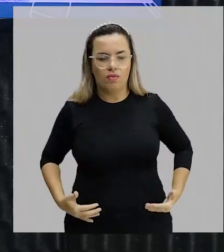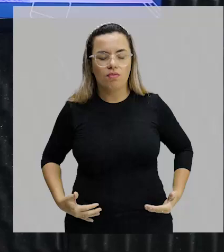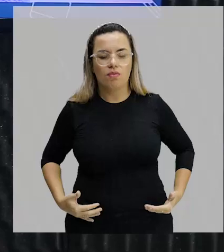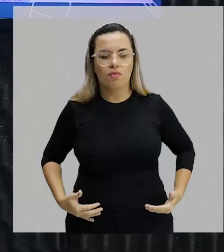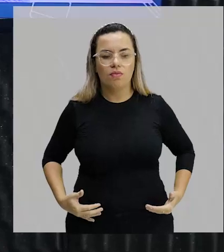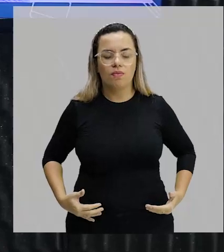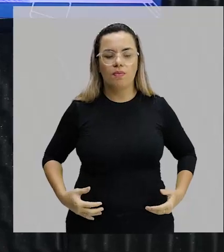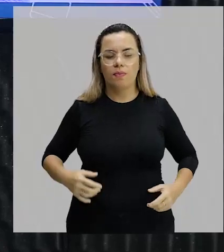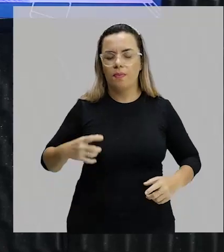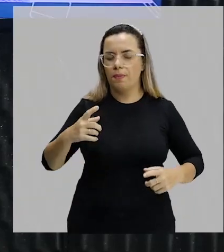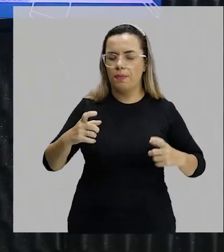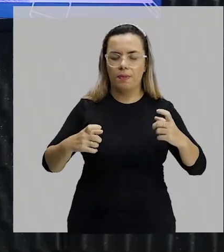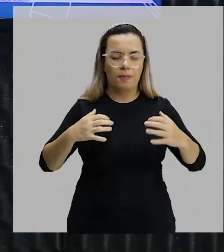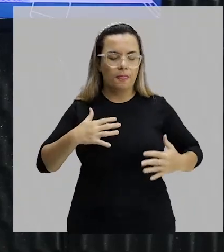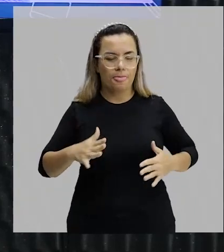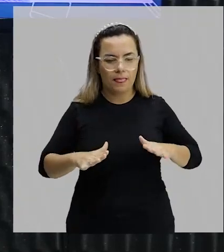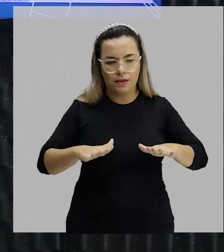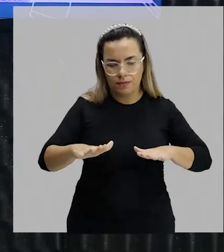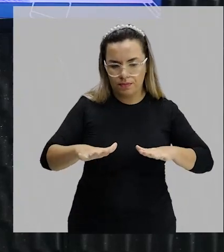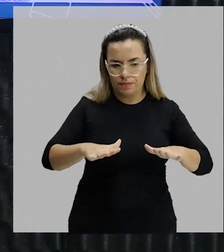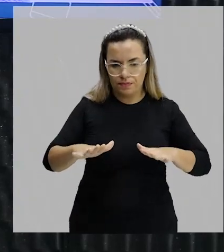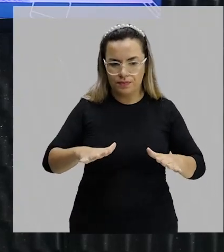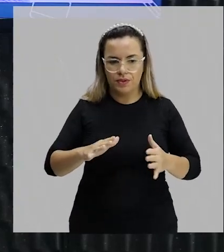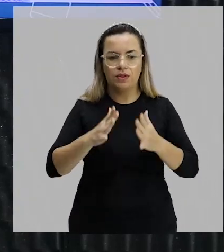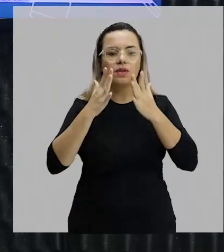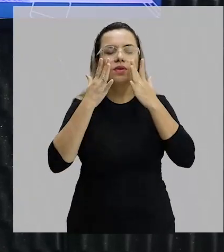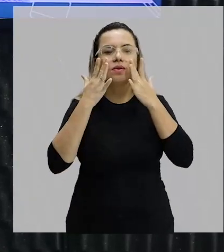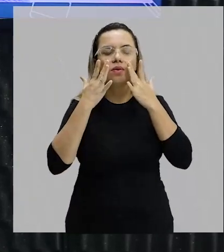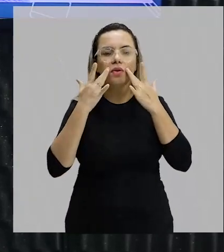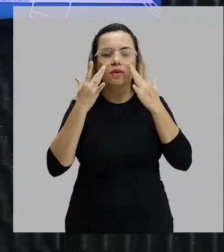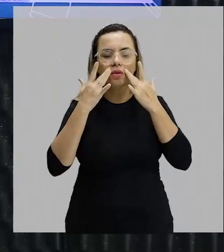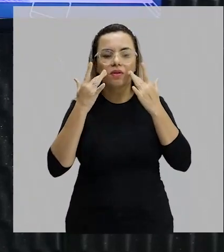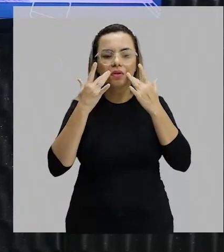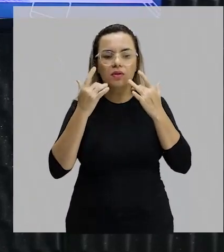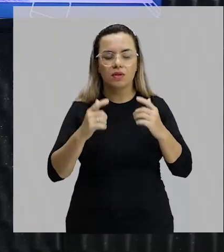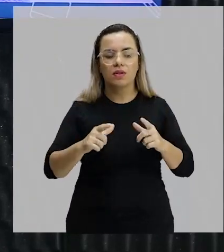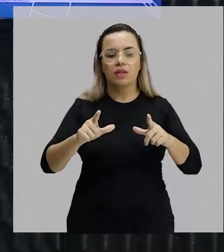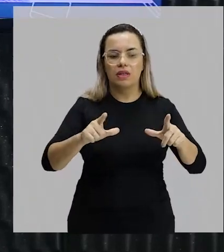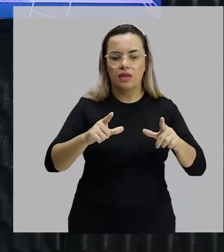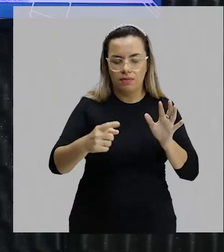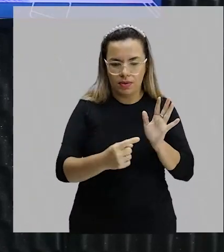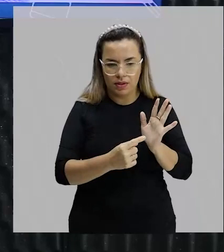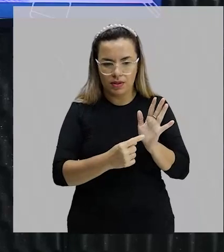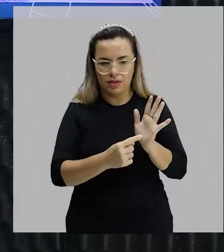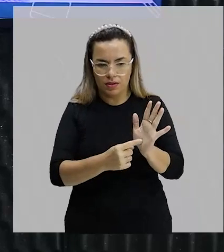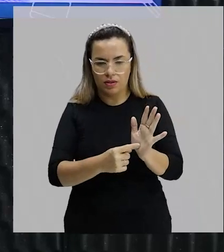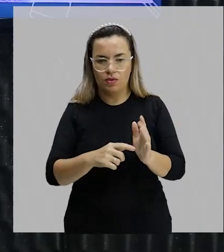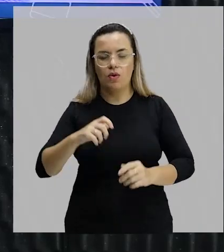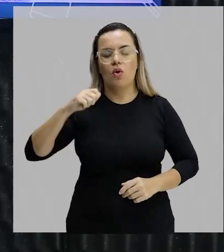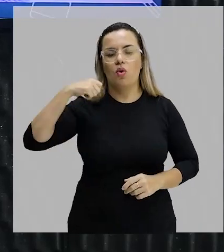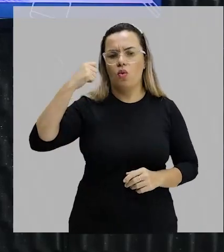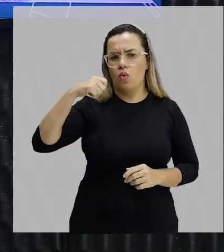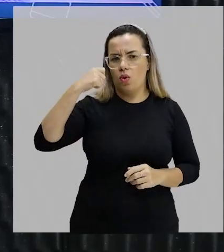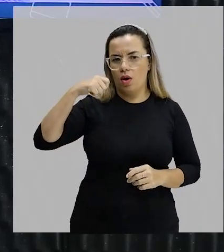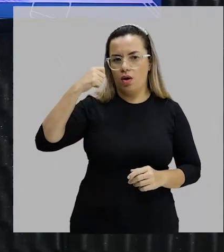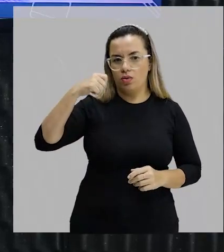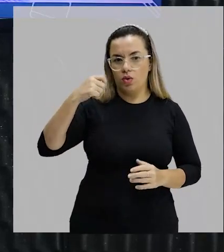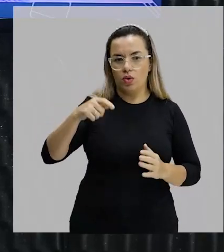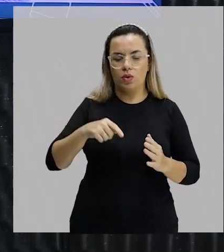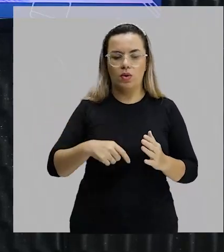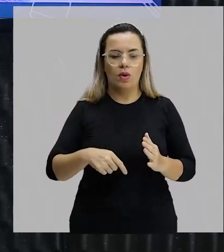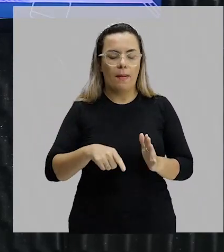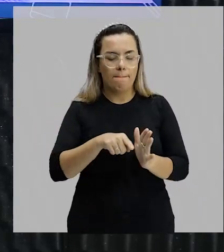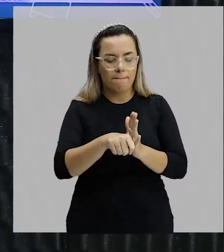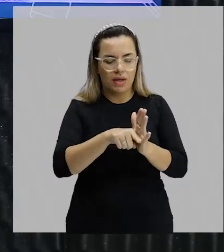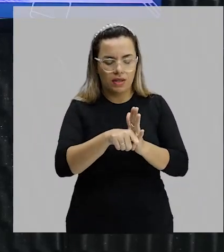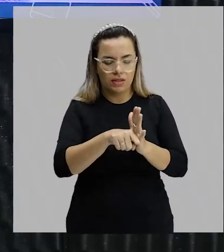e a emoção. E é nessa pauta que o teatro trabalha. Um ator, um profissional de teatro, ele vai pesquisar o corpo, não só o dele,